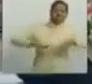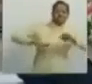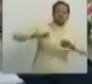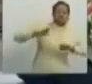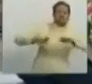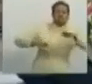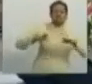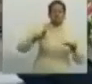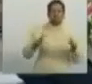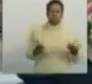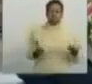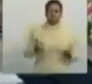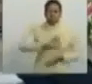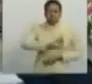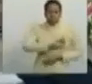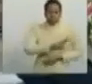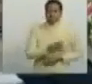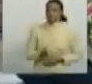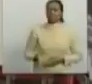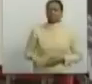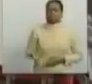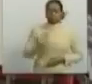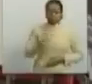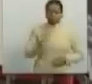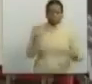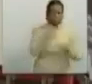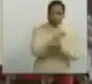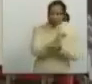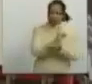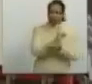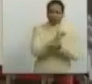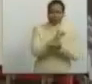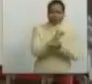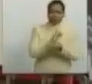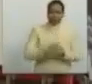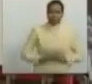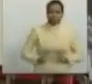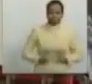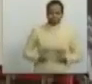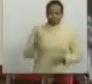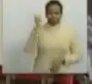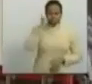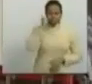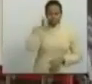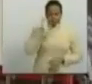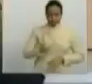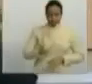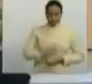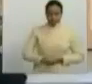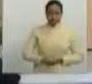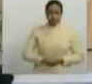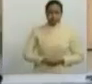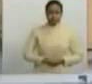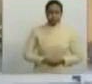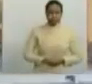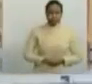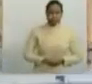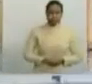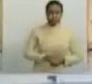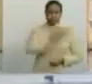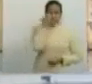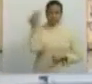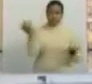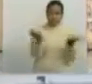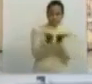medrosos. Imagina só, se evangélicos estão